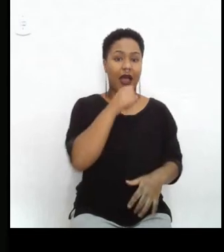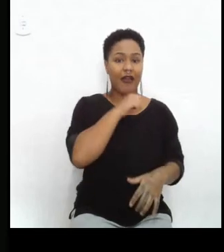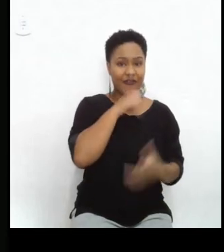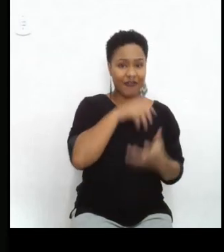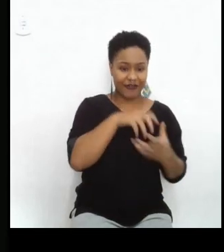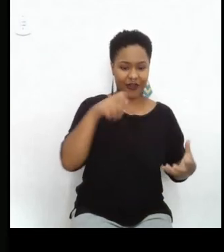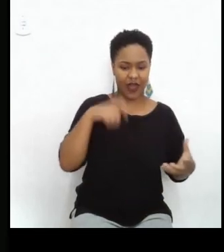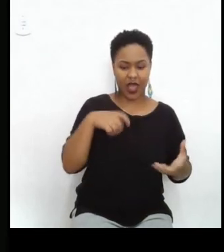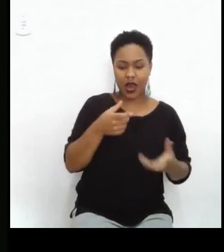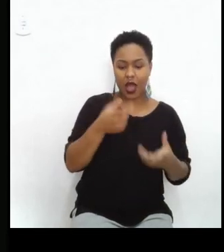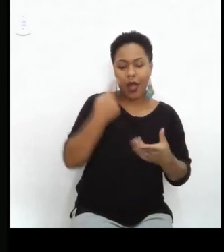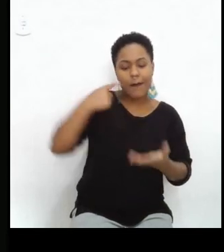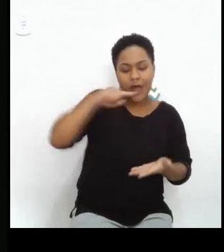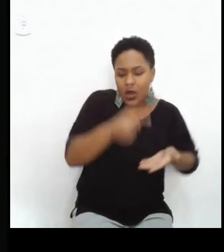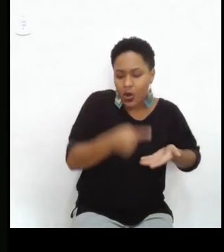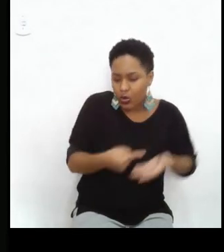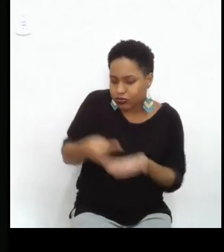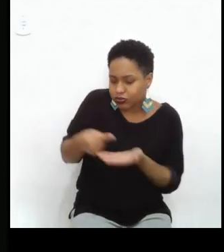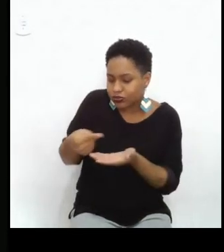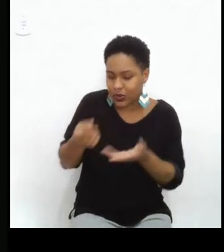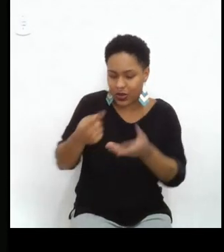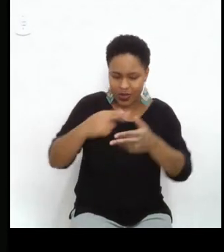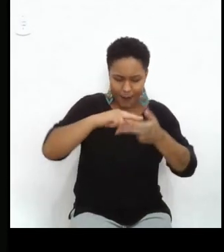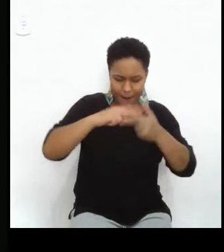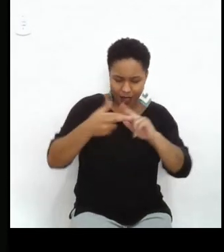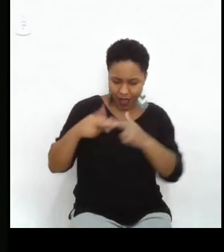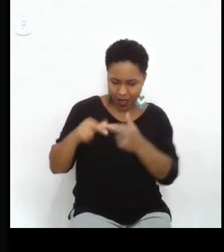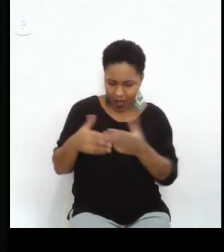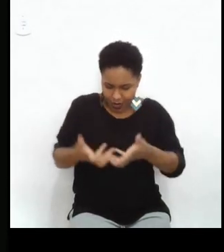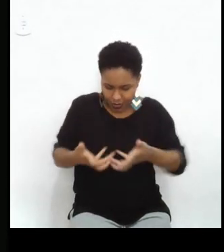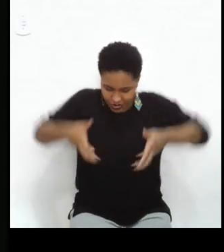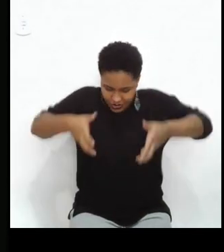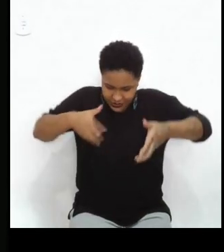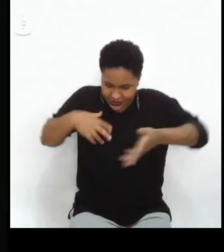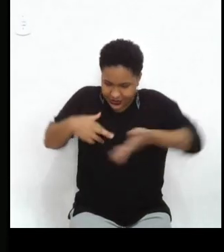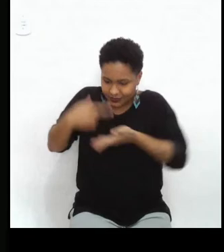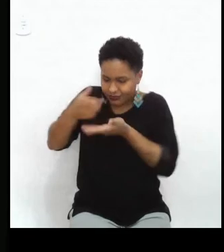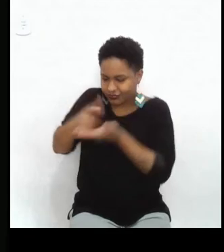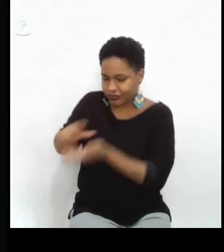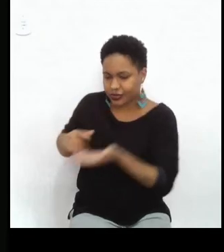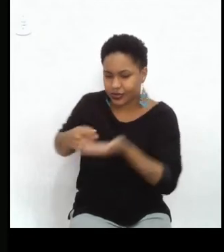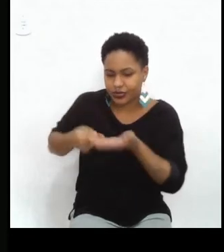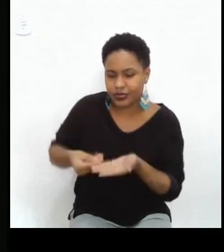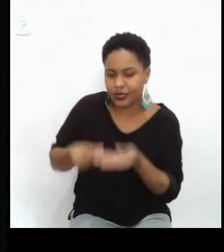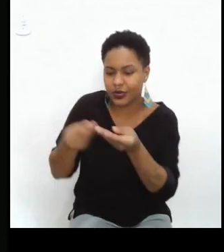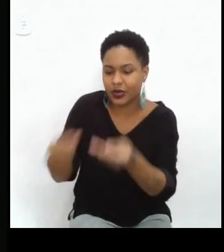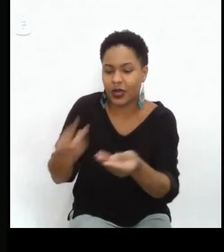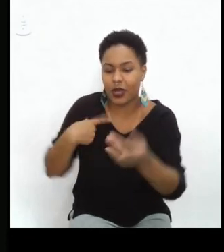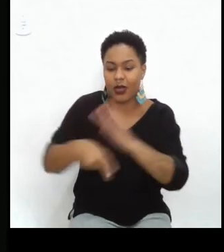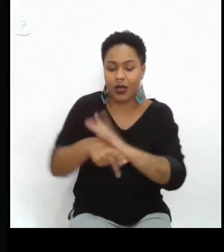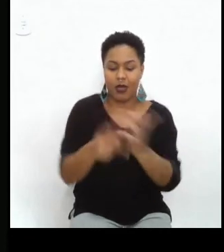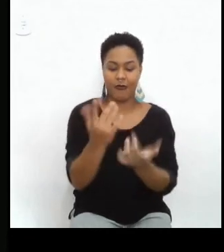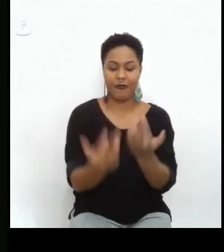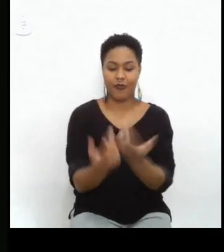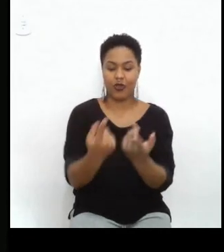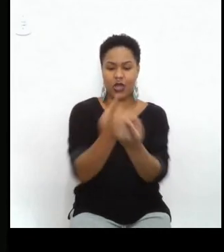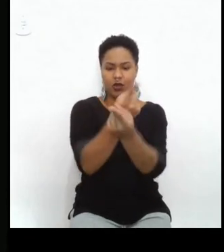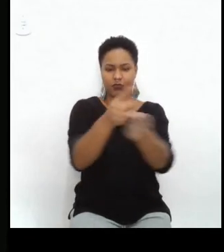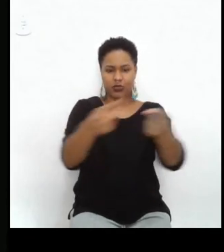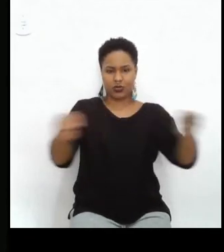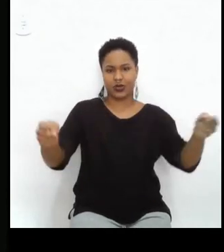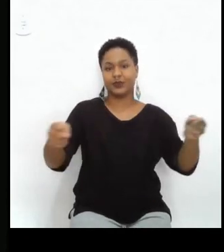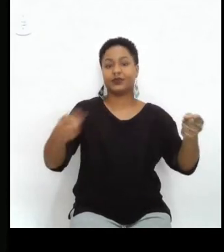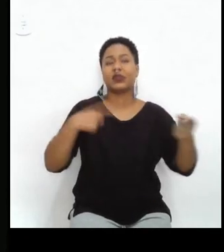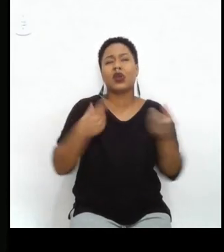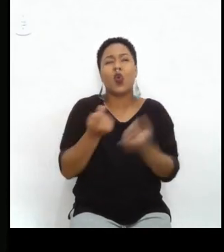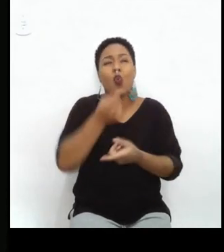milho em cestas de palha trançada para os panelões que estavam pendurados na fogueira Central já era quase noite só